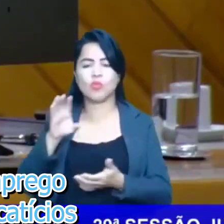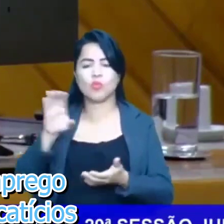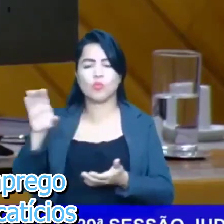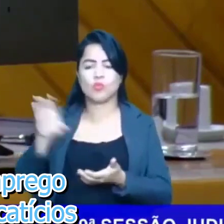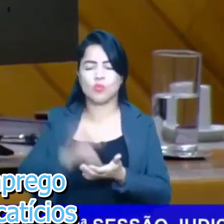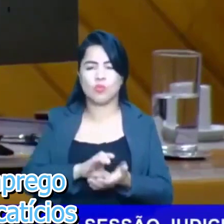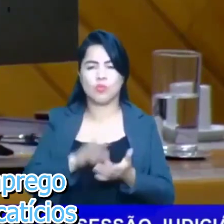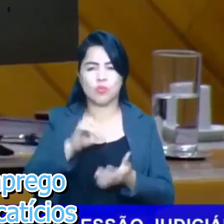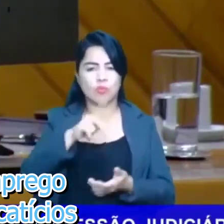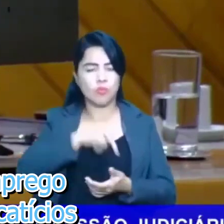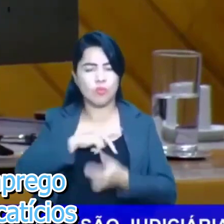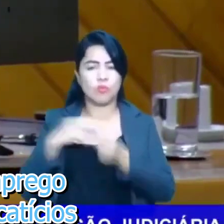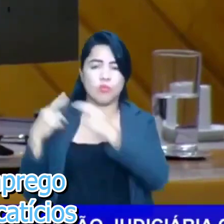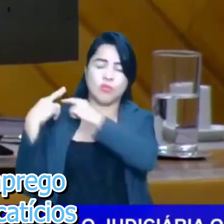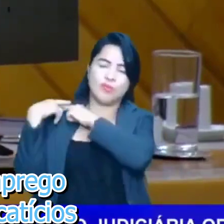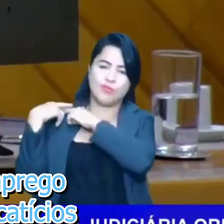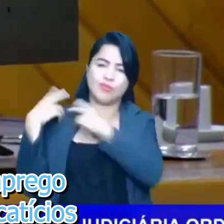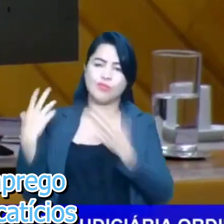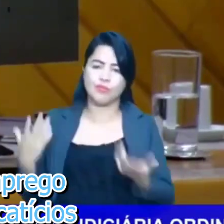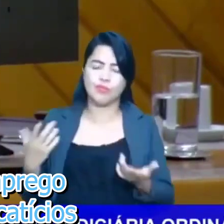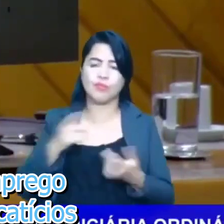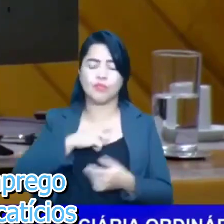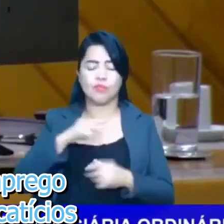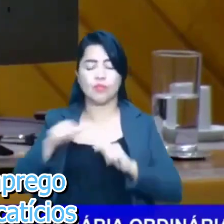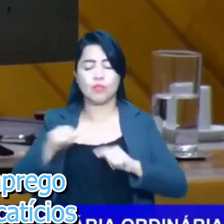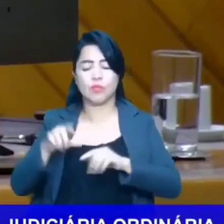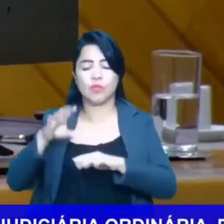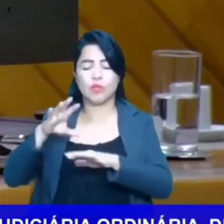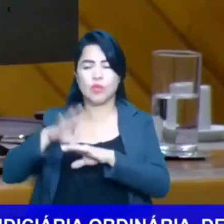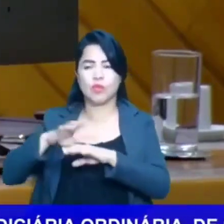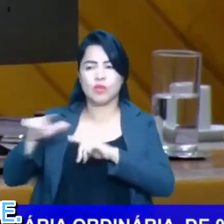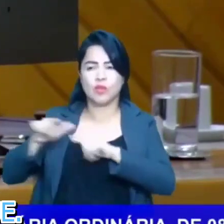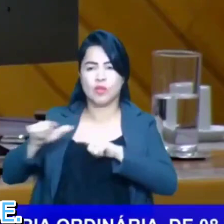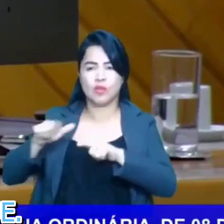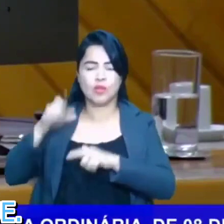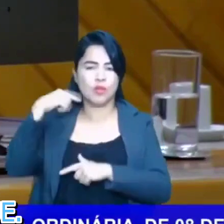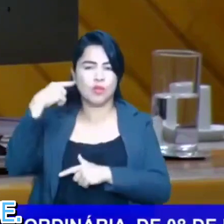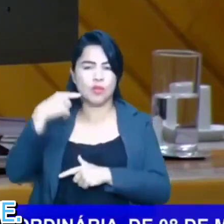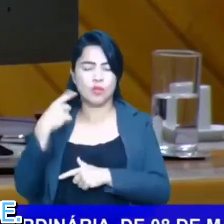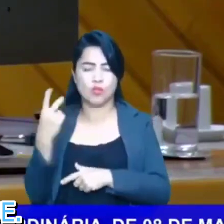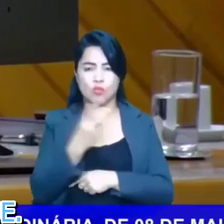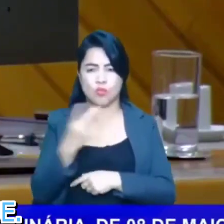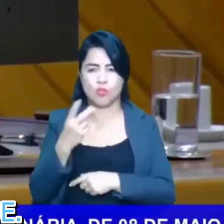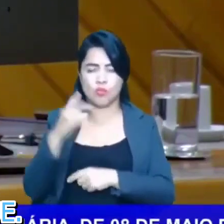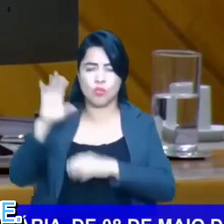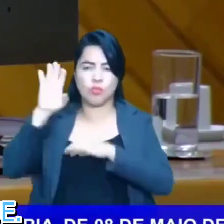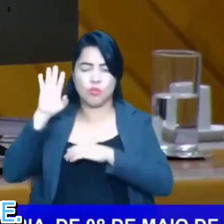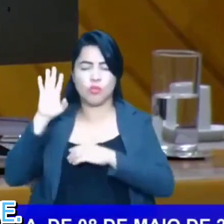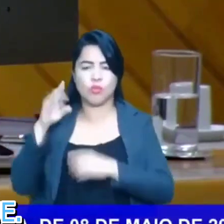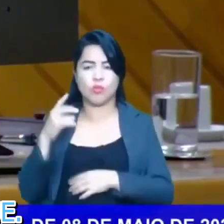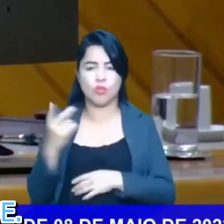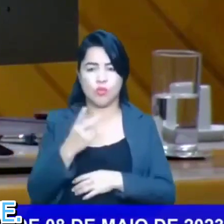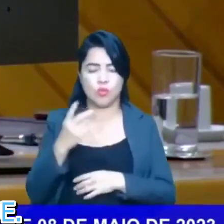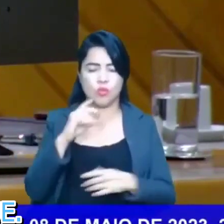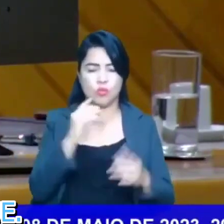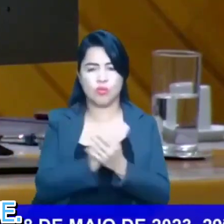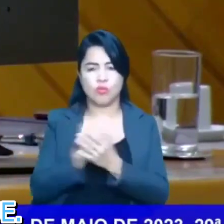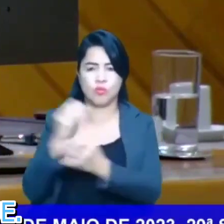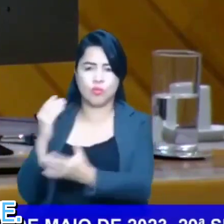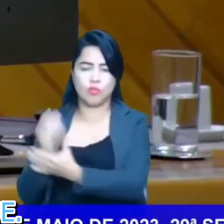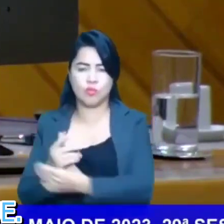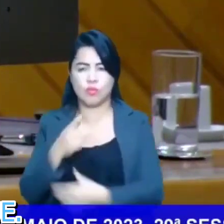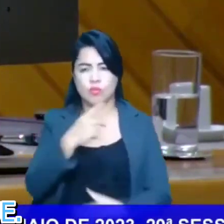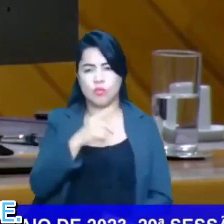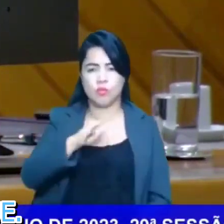pública. No que se refere aos serviços advocatícios, alegou que, em relação aos 2 candidatos, existem apenas 2 processos registrados